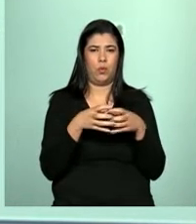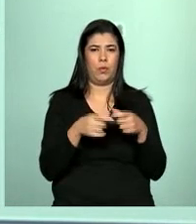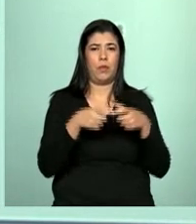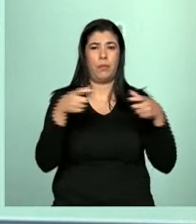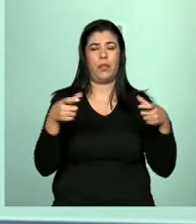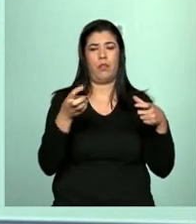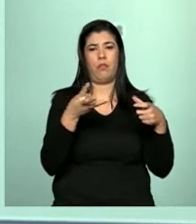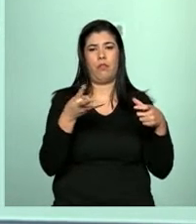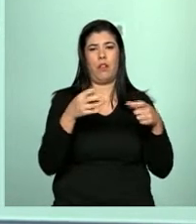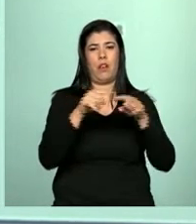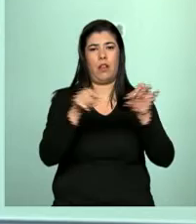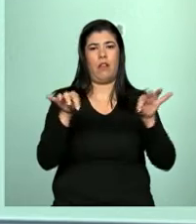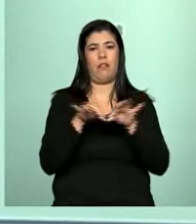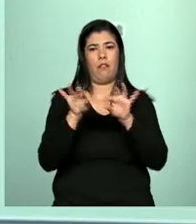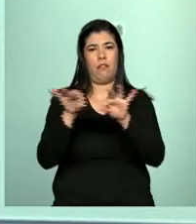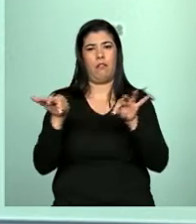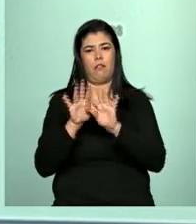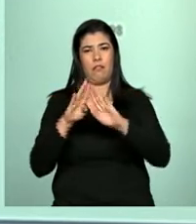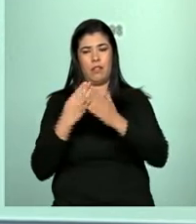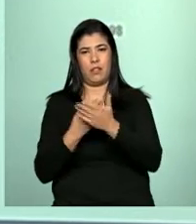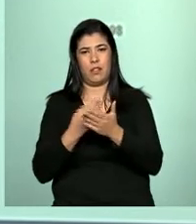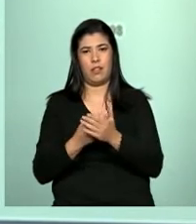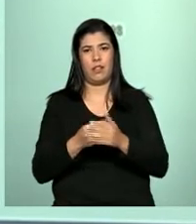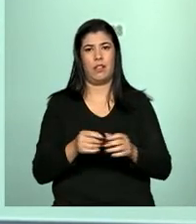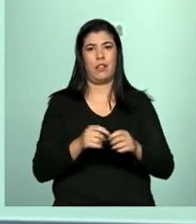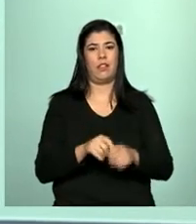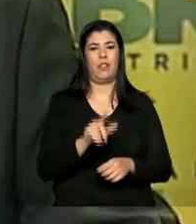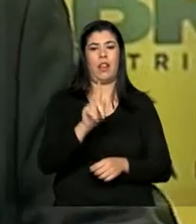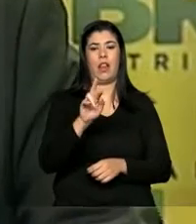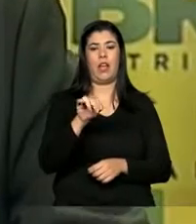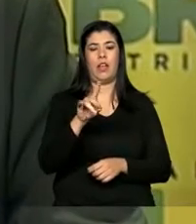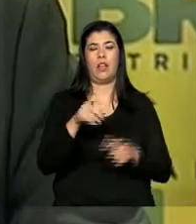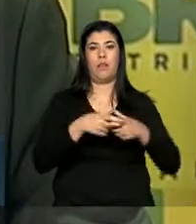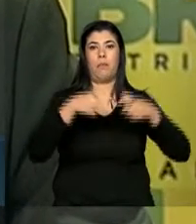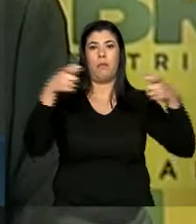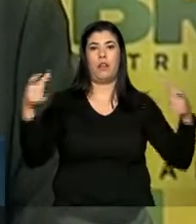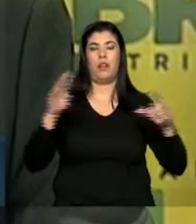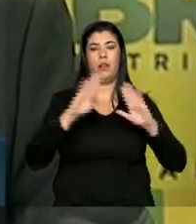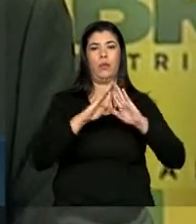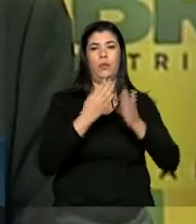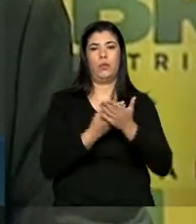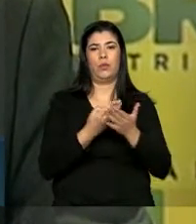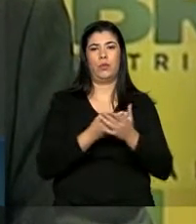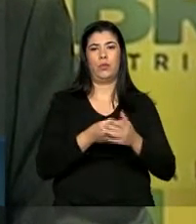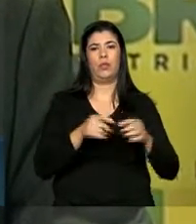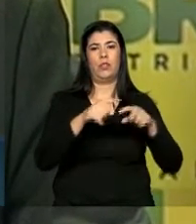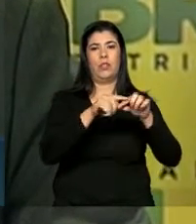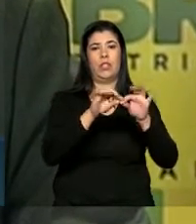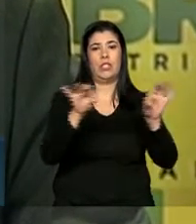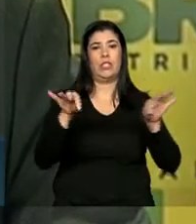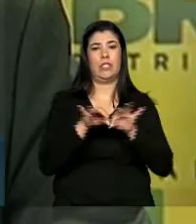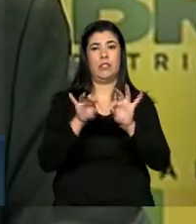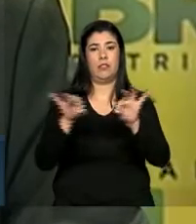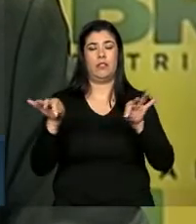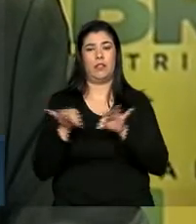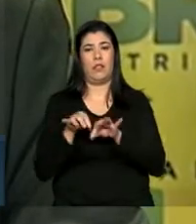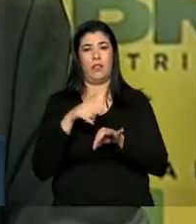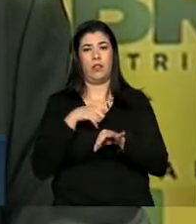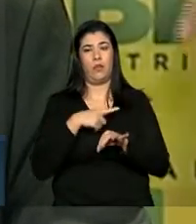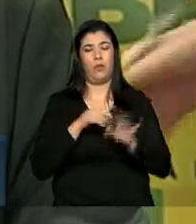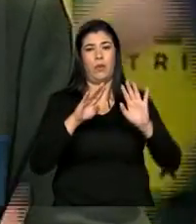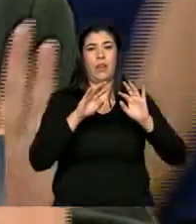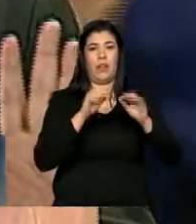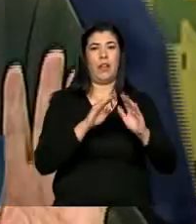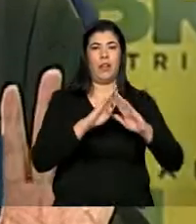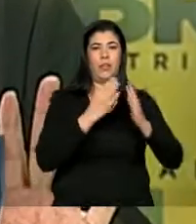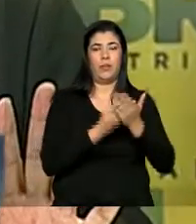três turmas, escola grande, mais do que três turmas. O que que vocês observam? A escola muito pequena, ela tem desempenho mais